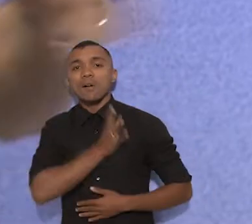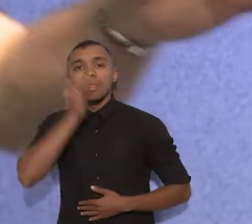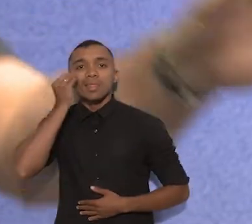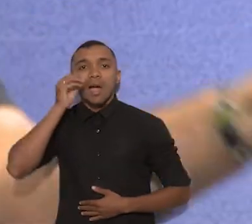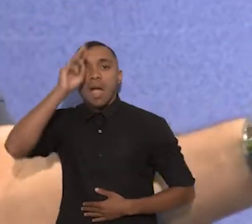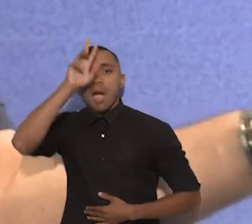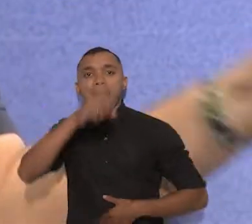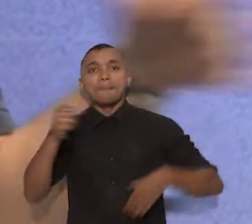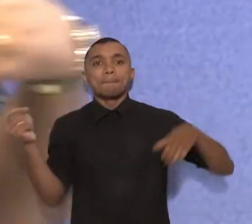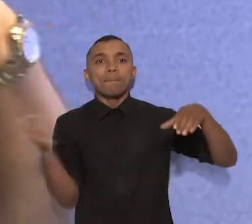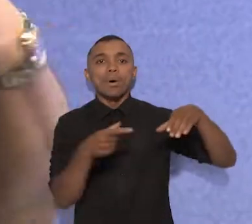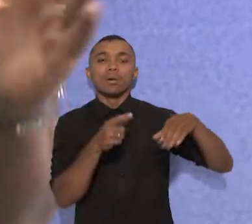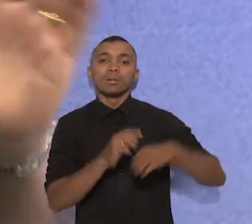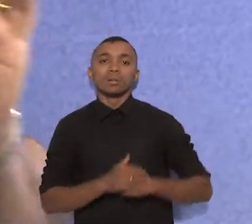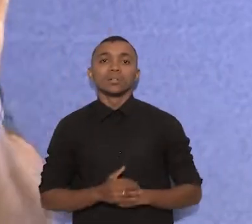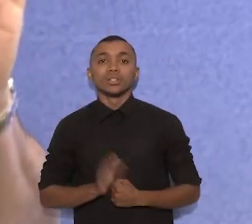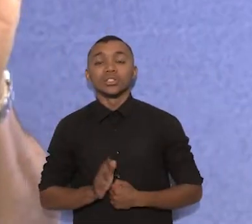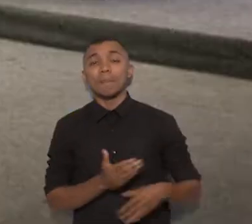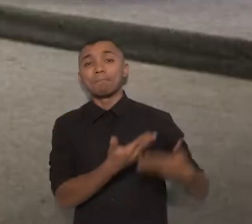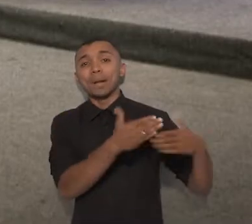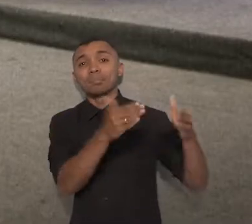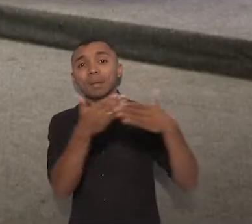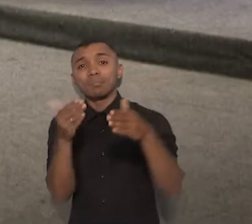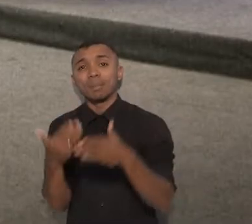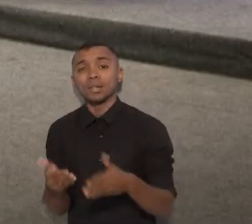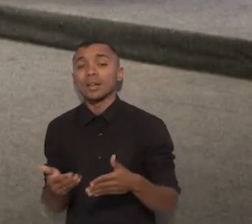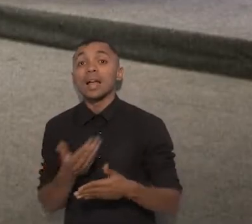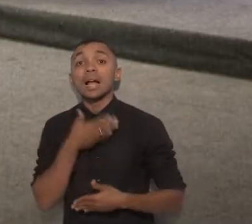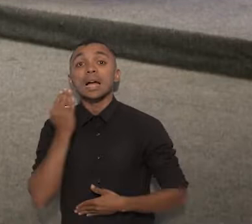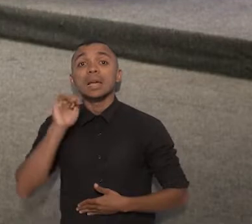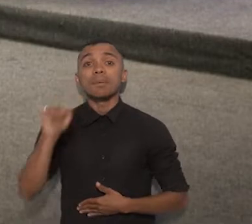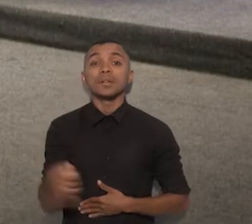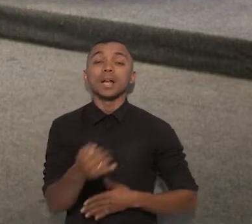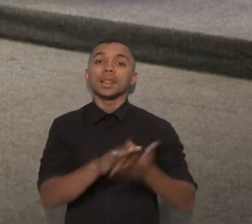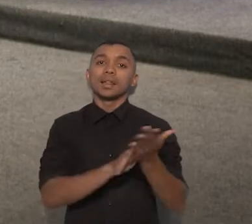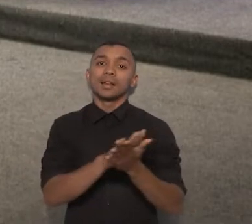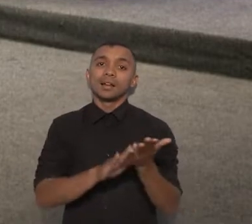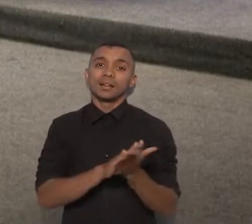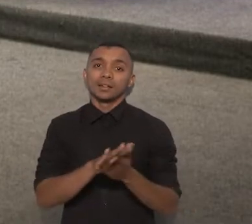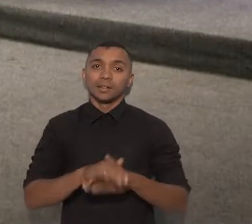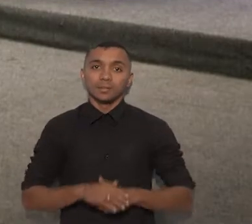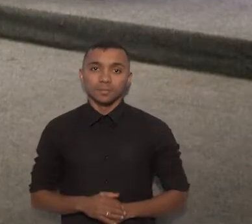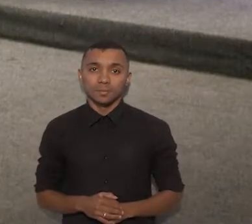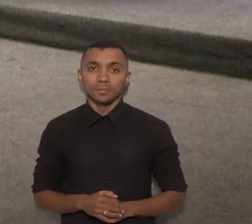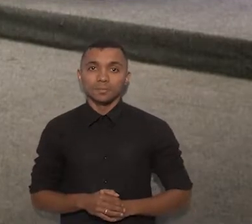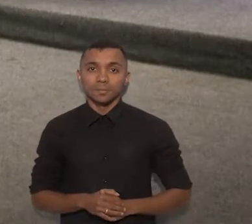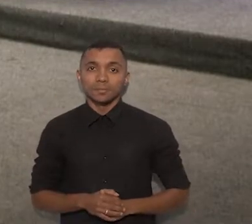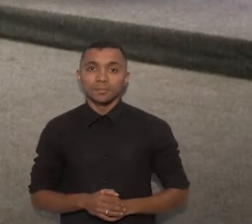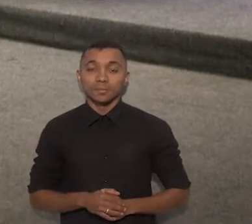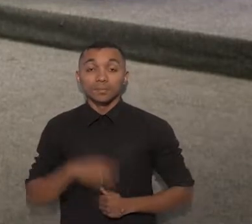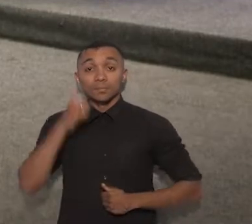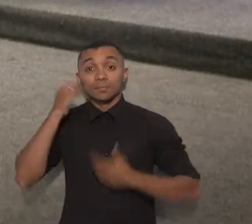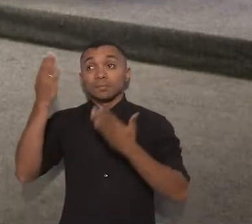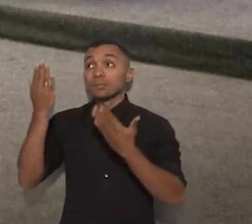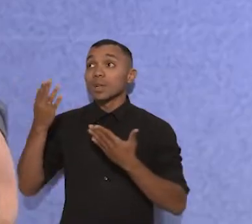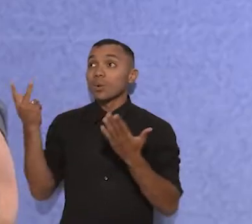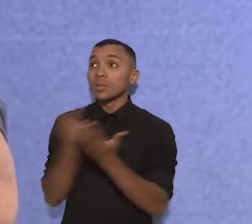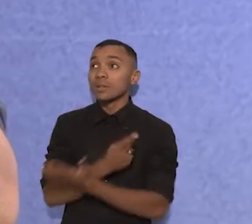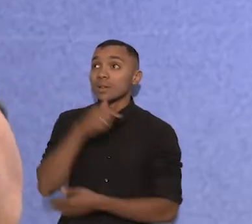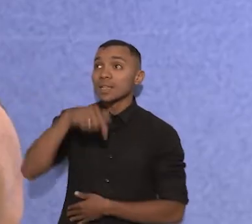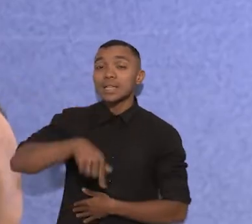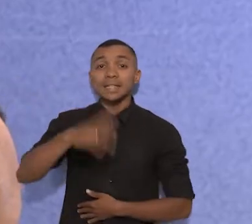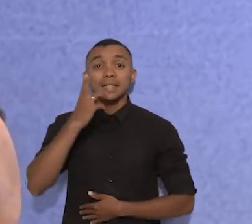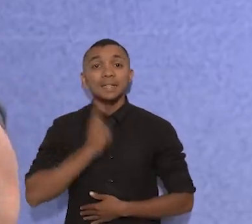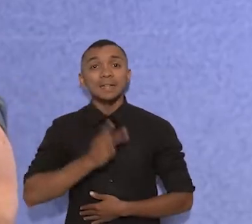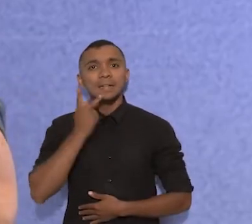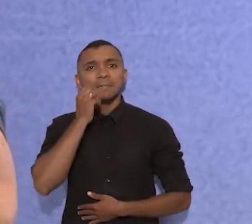e o Fortaleza já tinha desperdiçado várias oportunidades. Aquele jogo lá, o Fortaleza perdeu pelo menos uns 10 gols. Exato. O jogo daqui foi